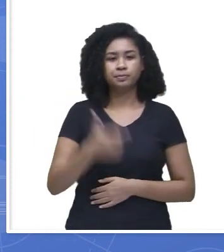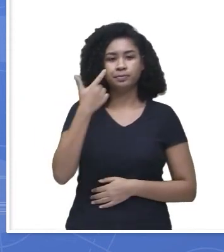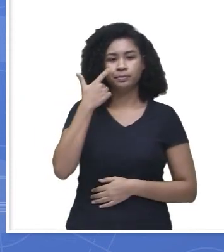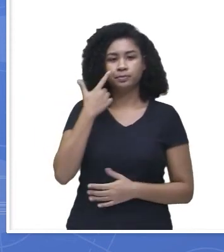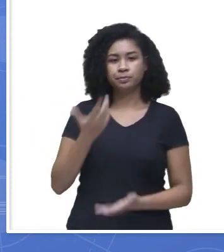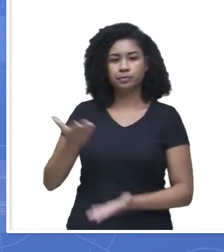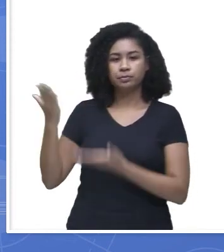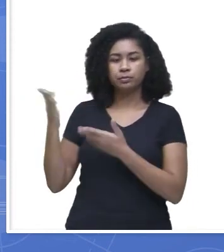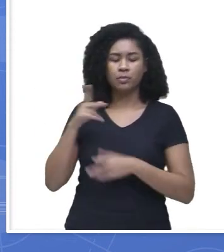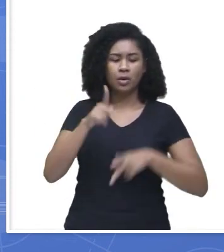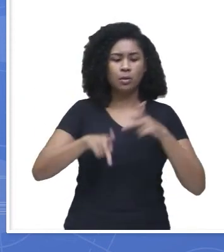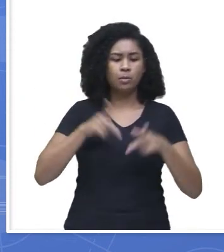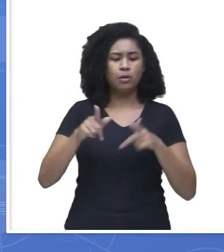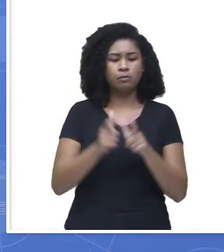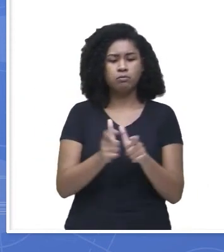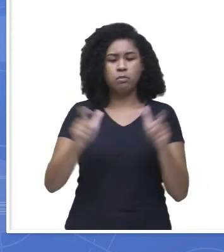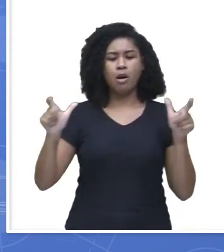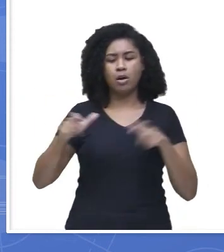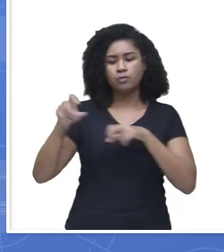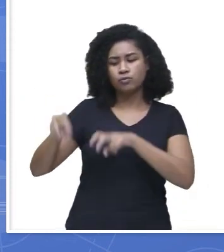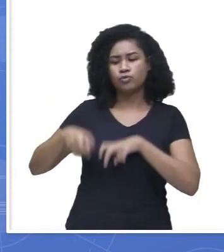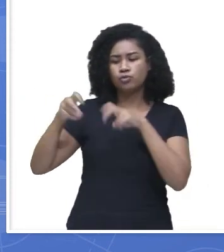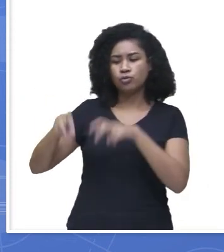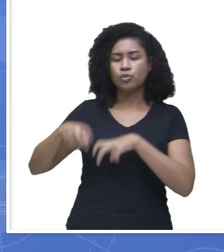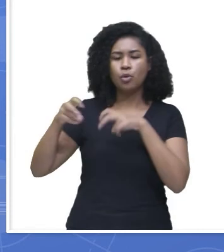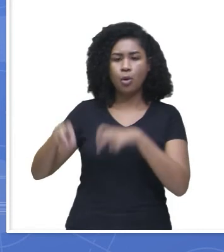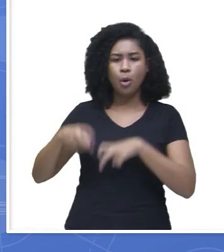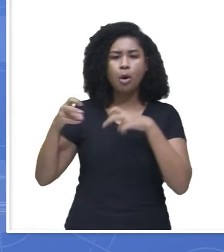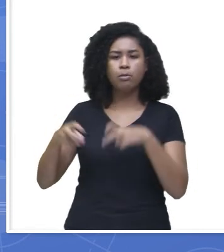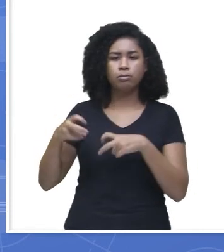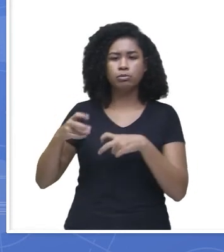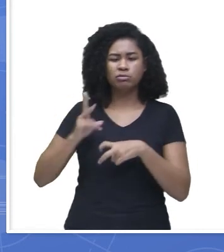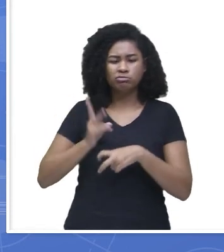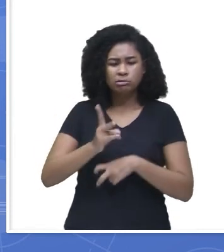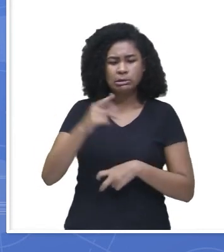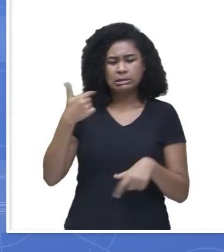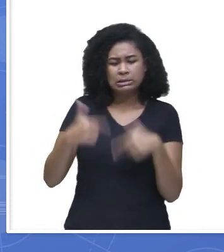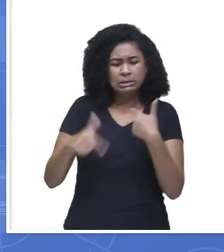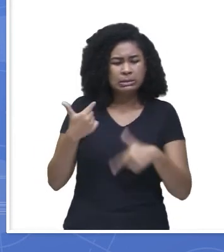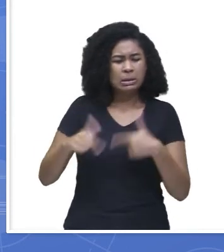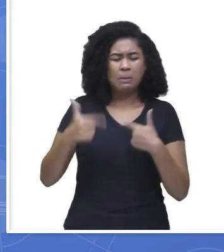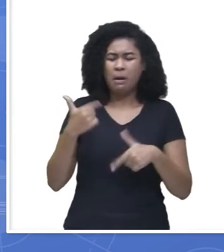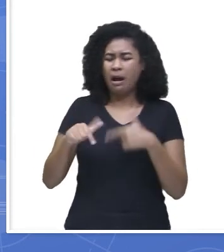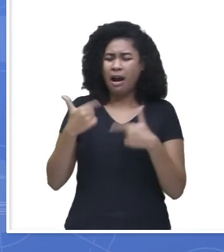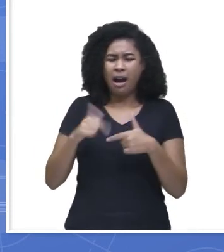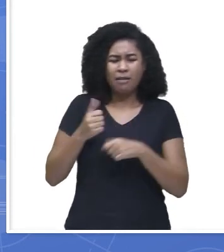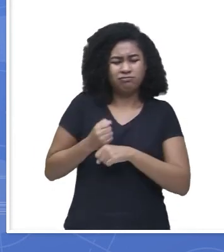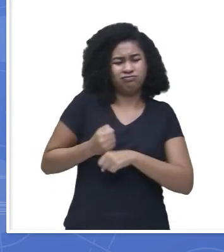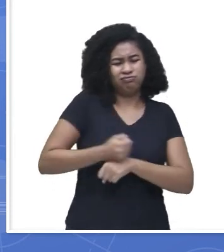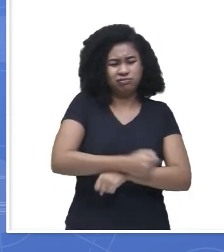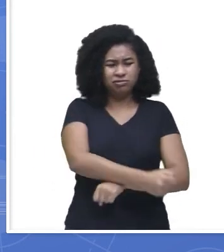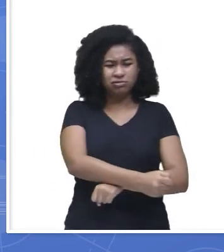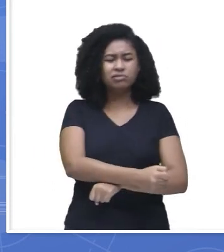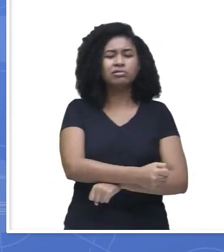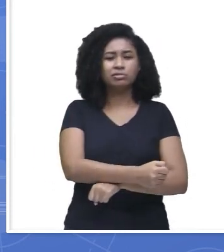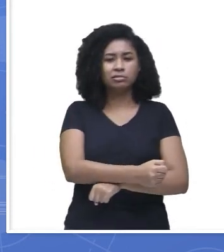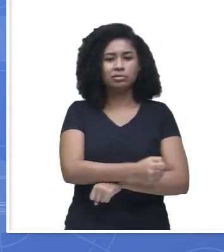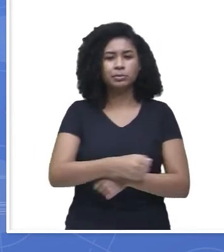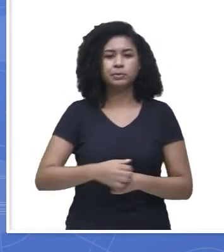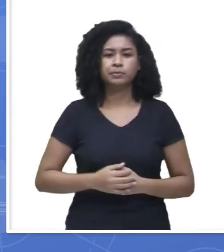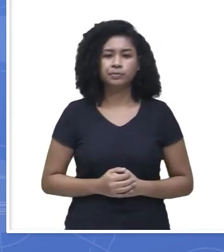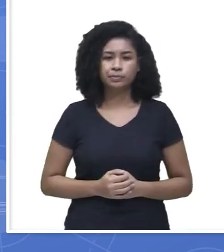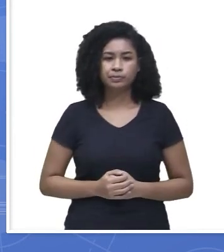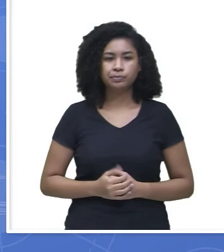da população no campo, submetida a condições de trabalho muito precárias devido a um sistema fundiário concentrado.